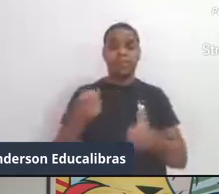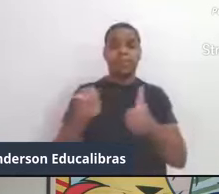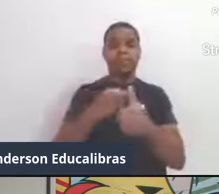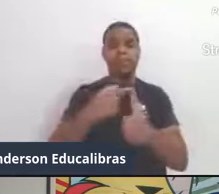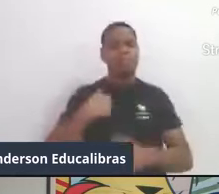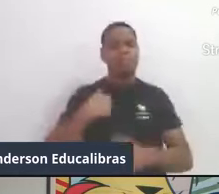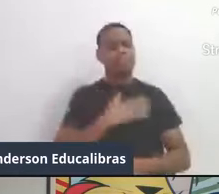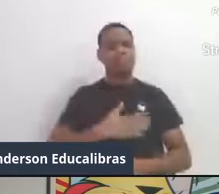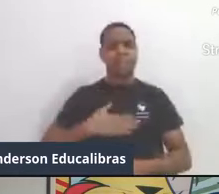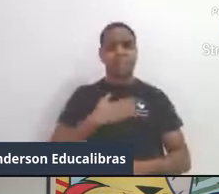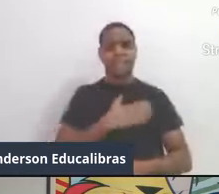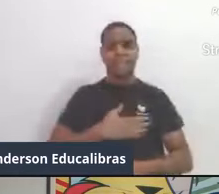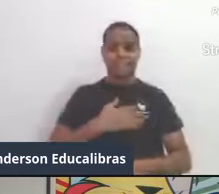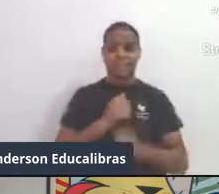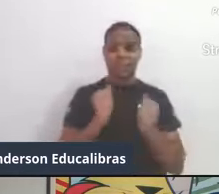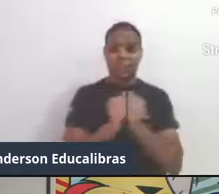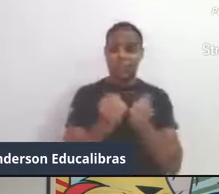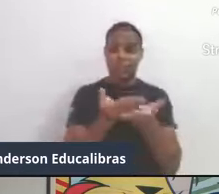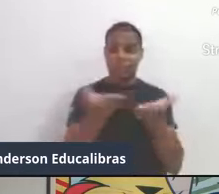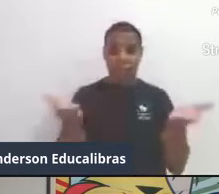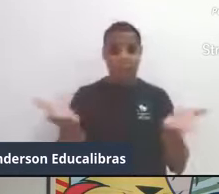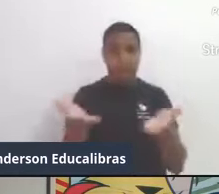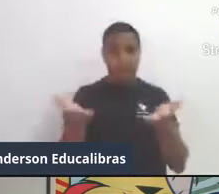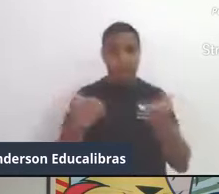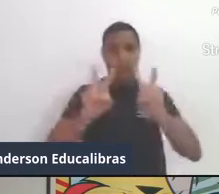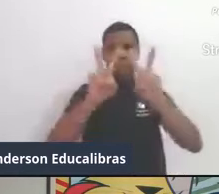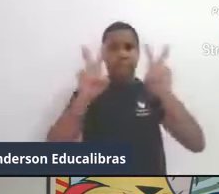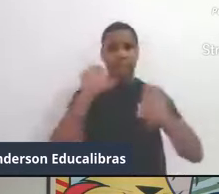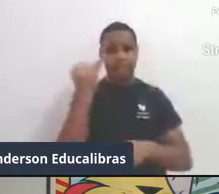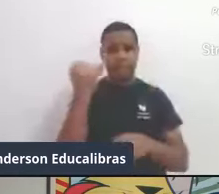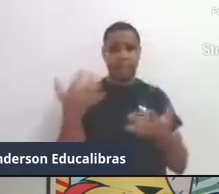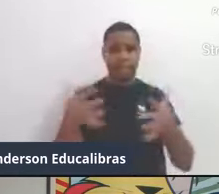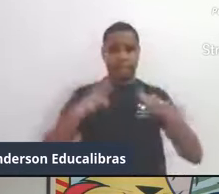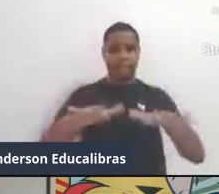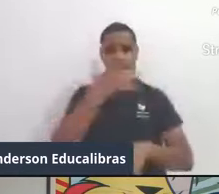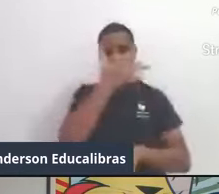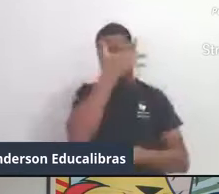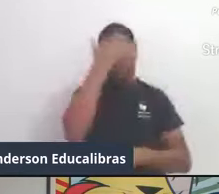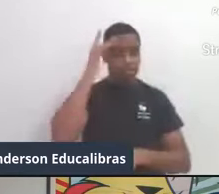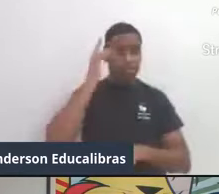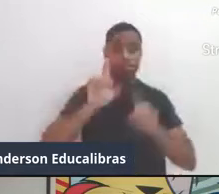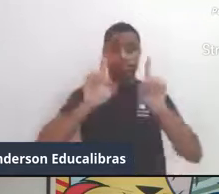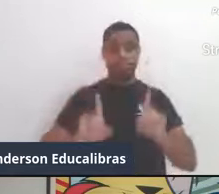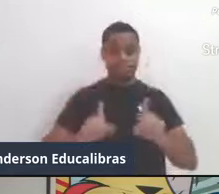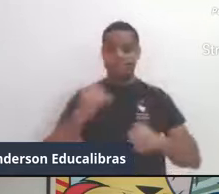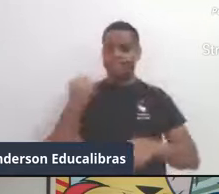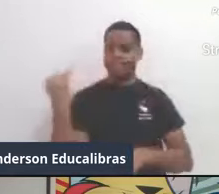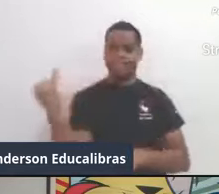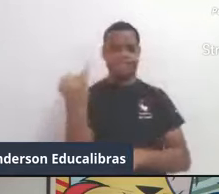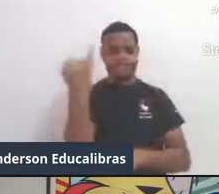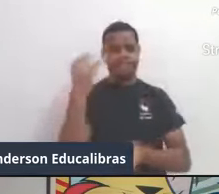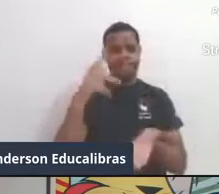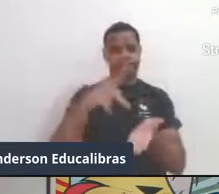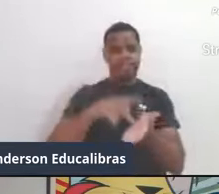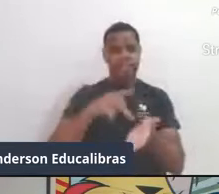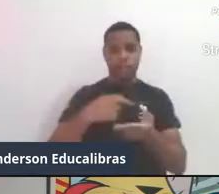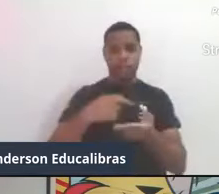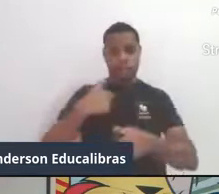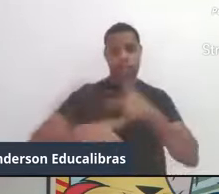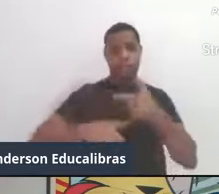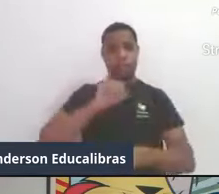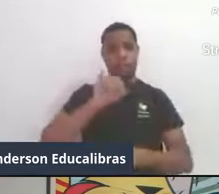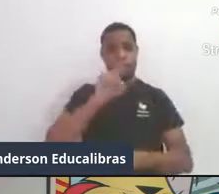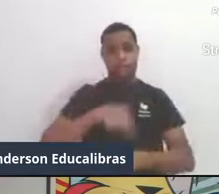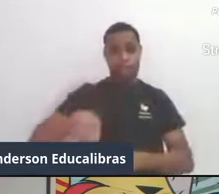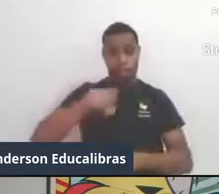gente falar de um tema tão importante que é a inclusão da pessoa com deficiência. Eu trabalho no Itaú há